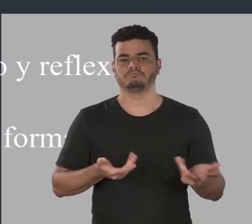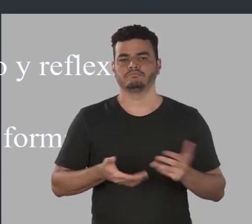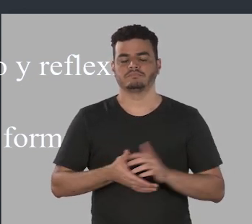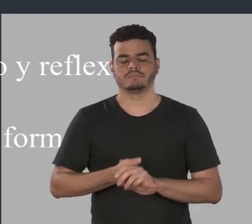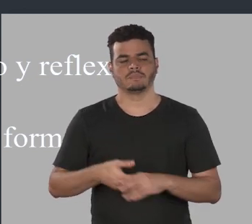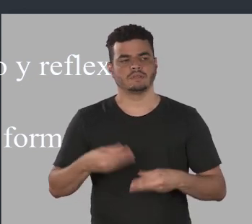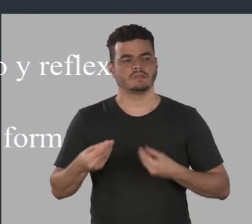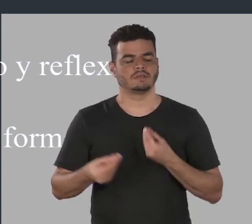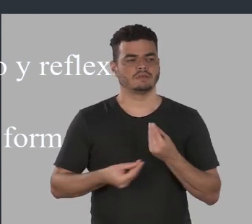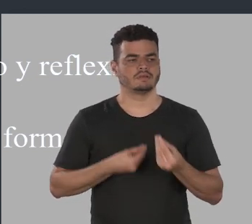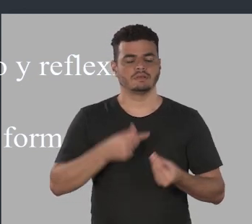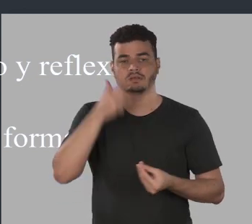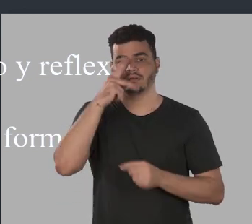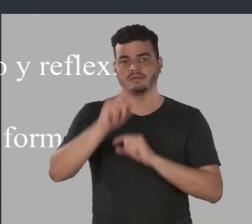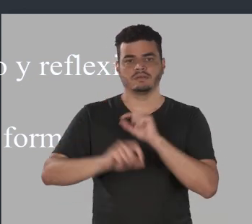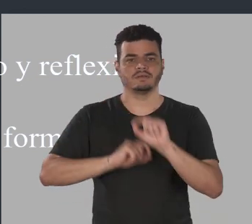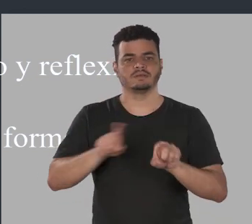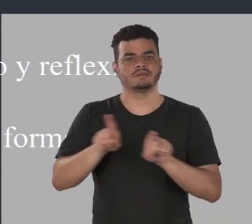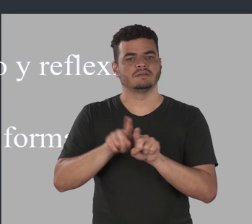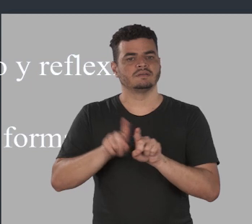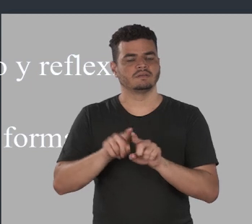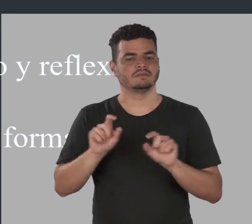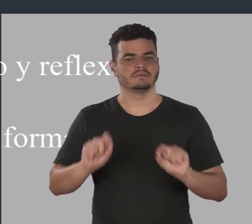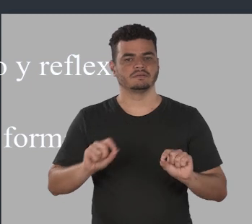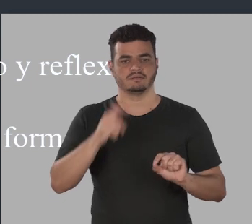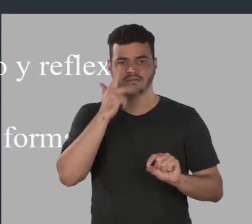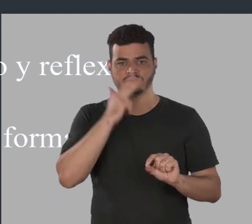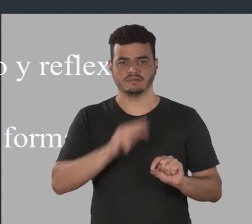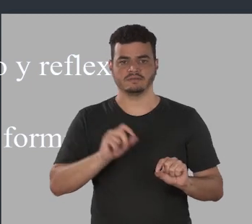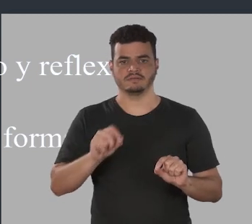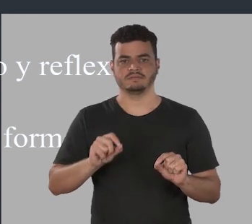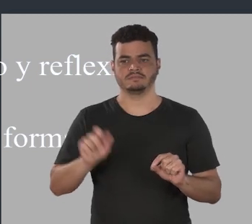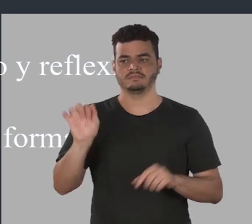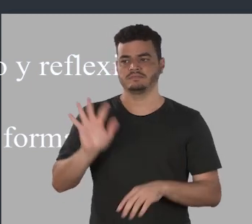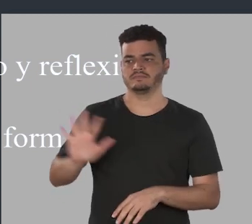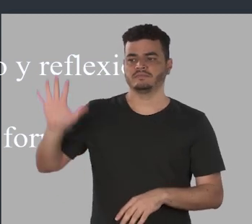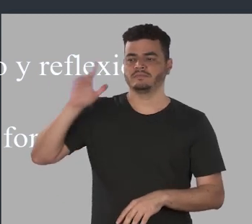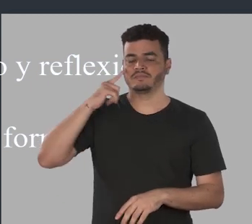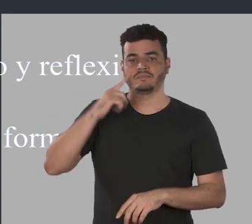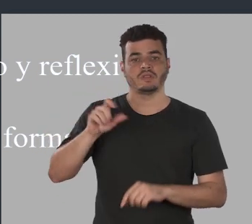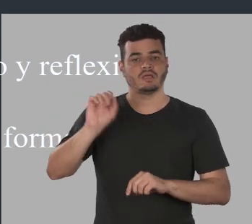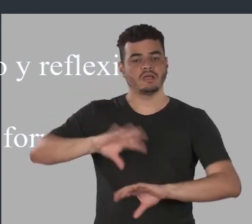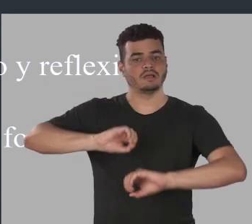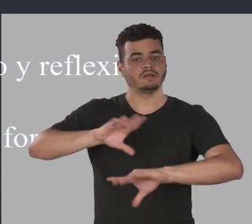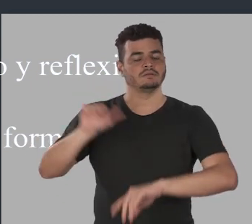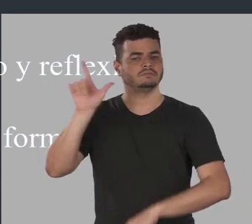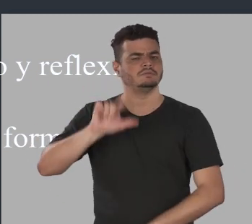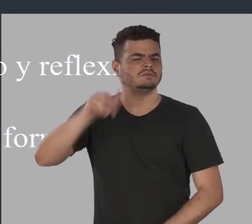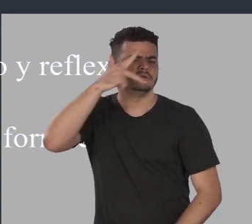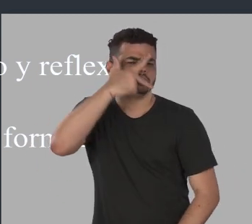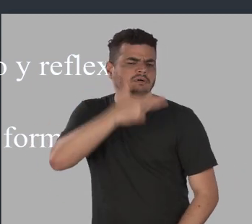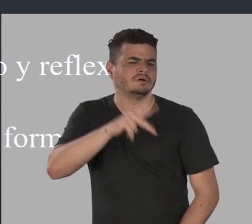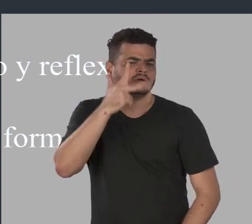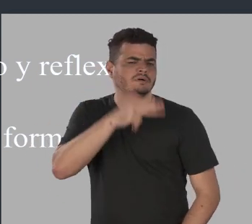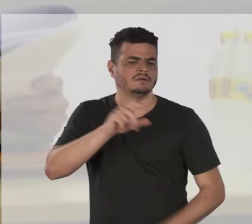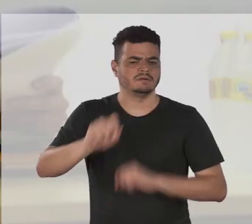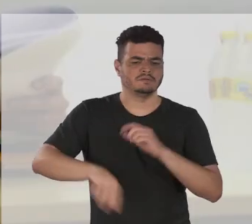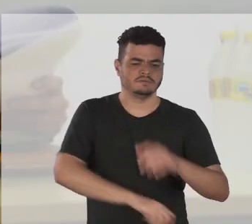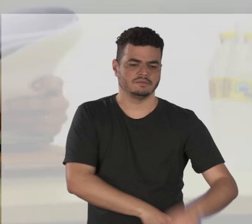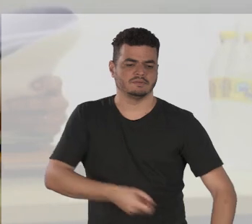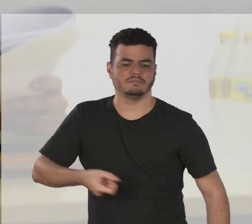muito ilustrativa. Isso propõe a educação literária como se fosse uma